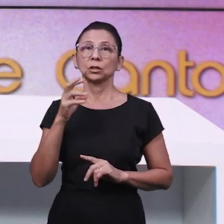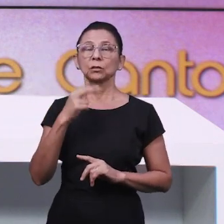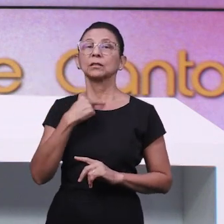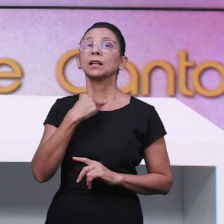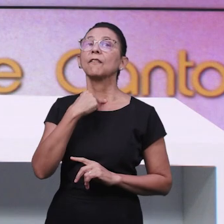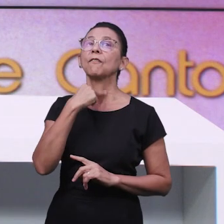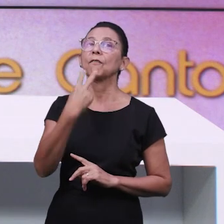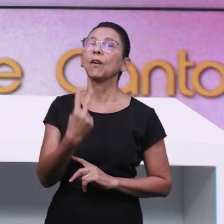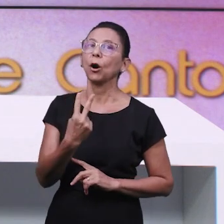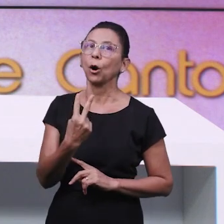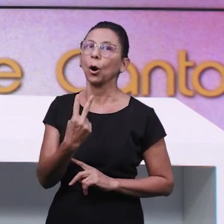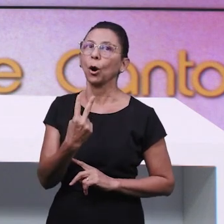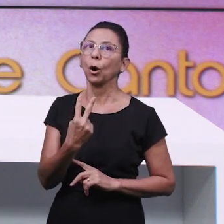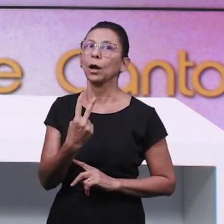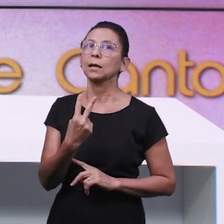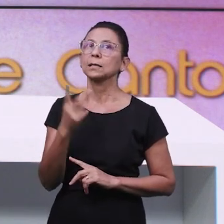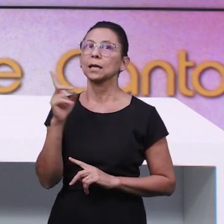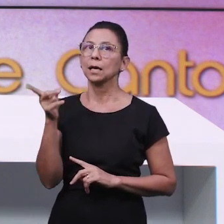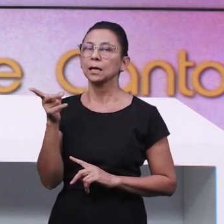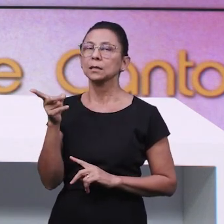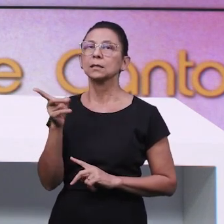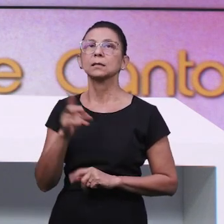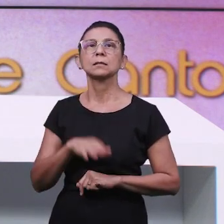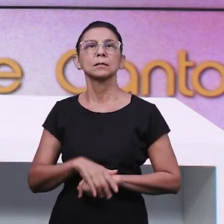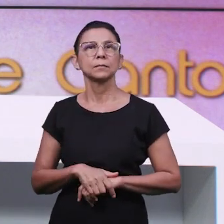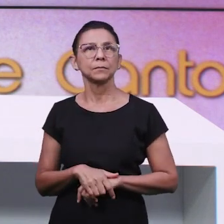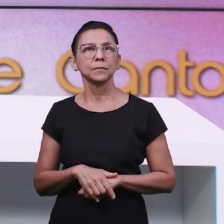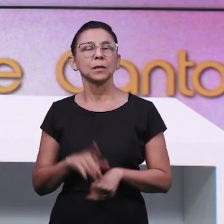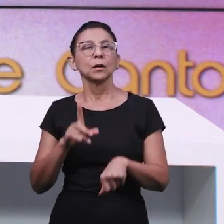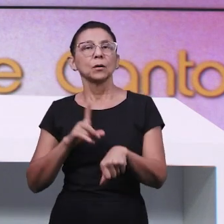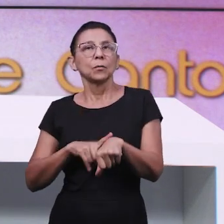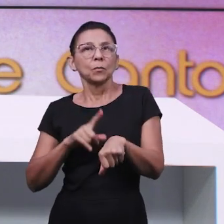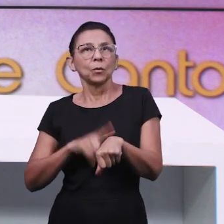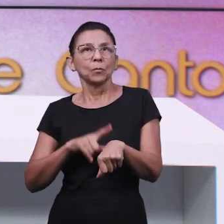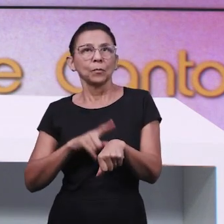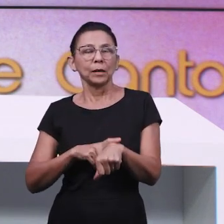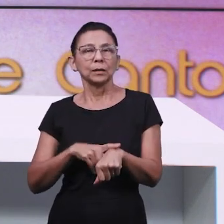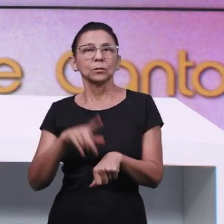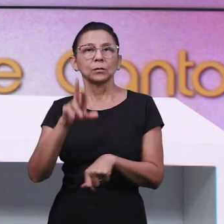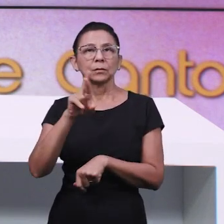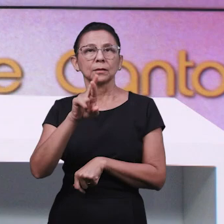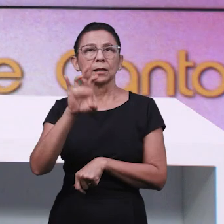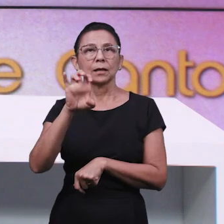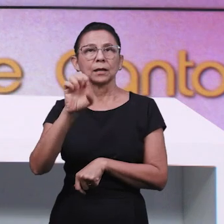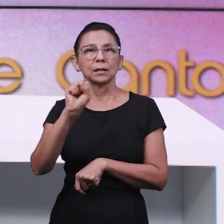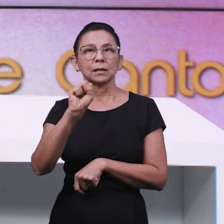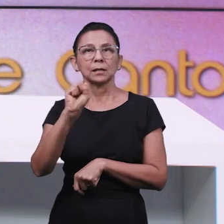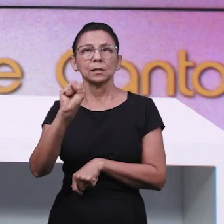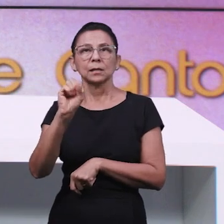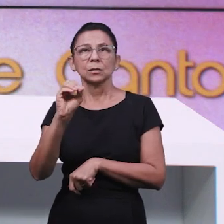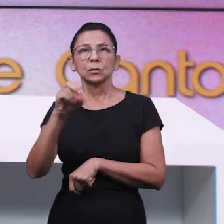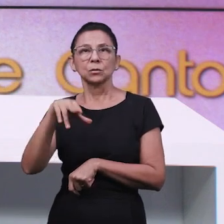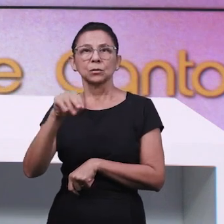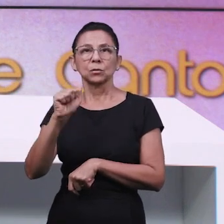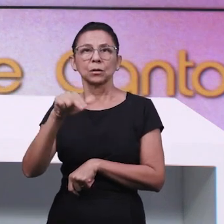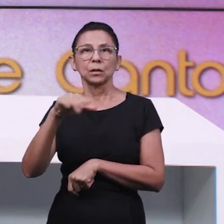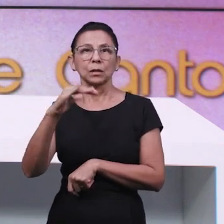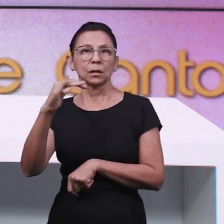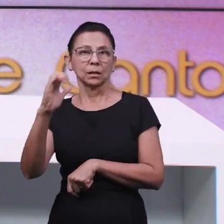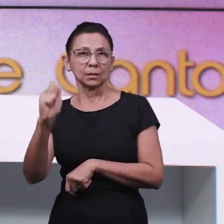vocal. Esse momento é o momento da ressonância em si. A ocupação